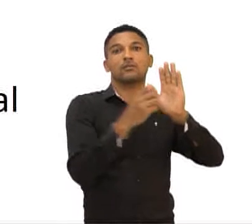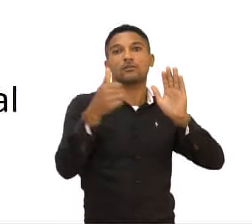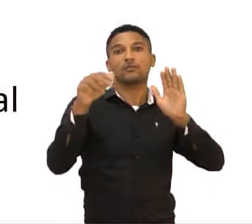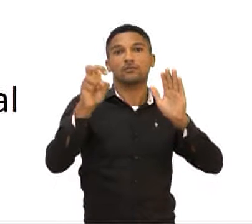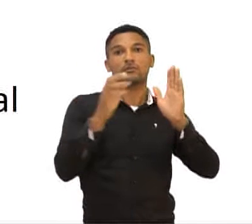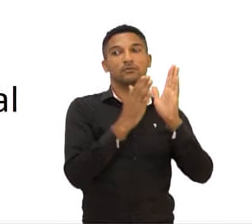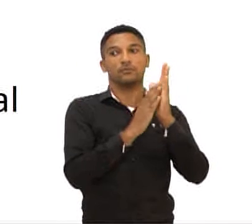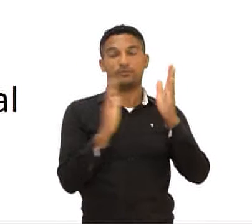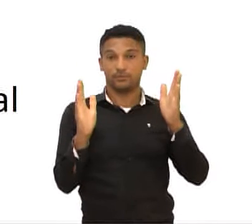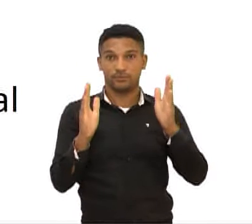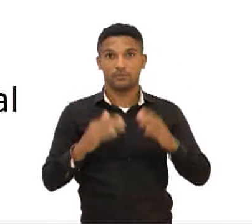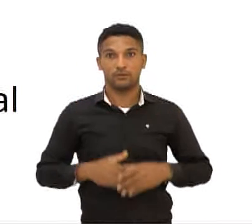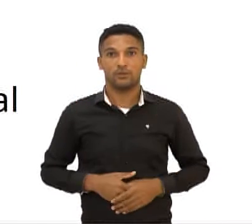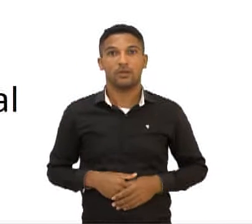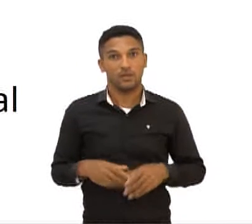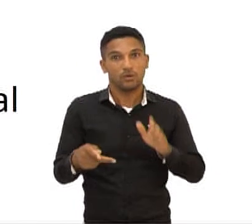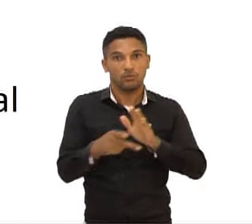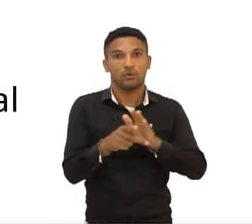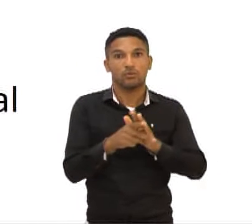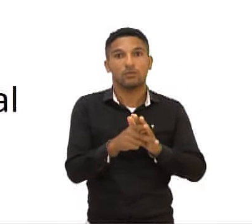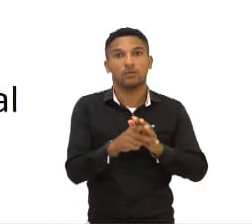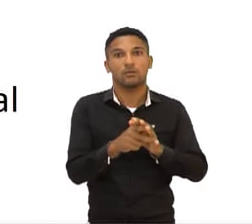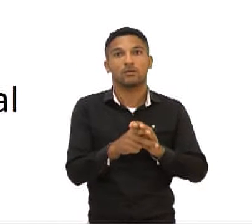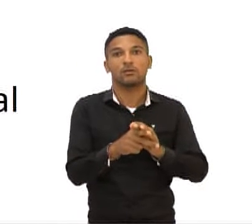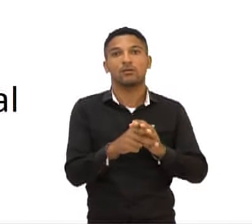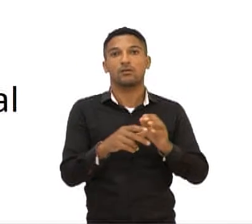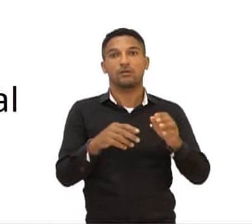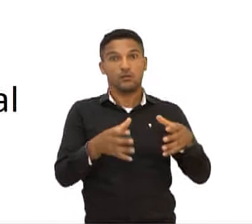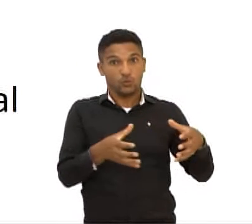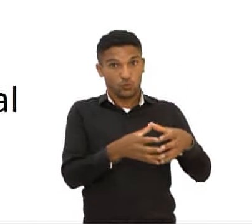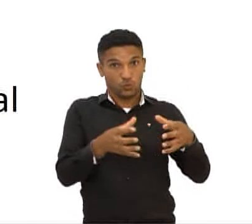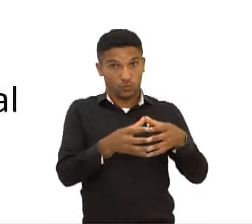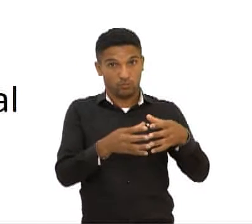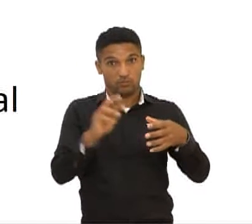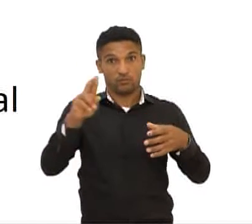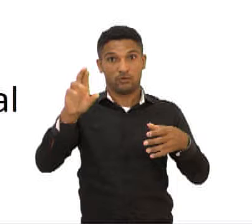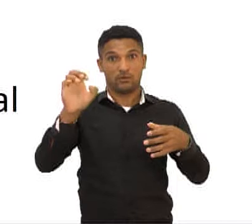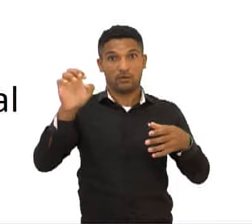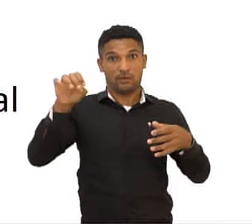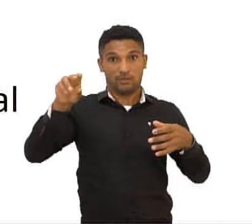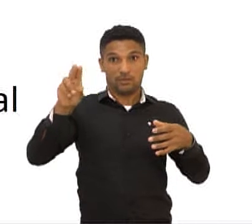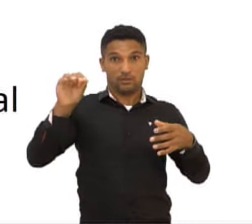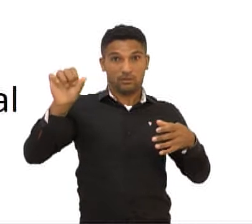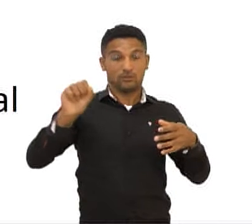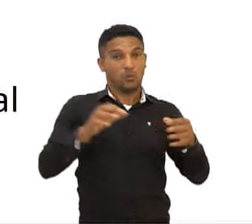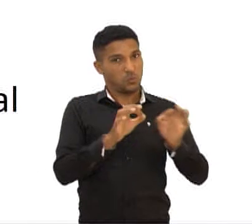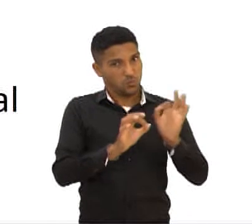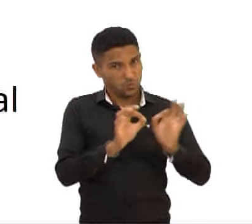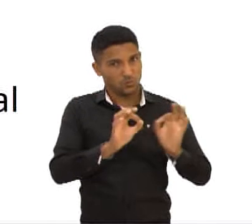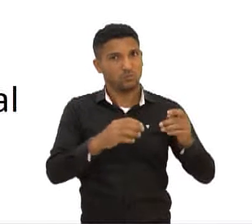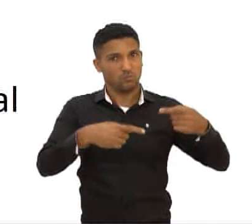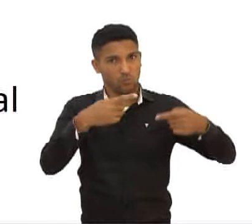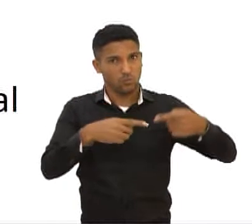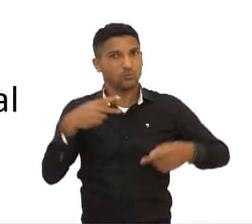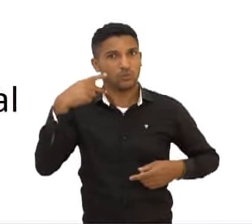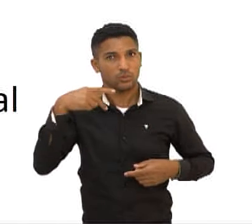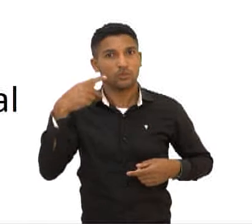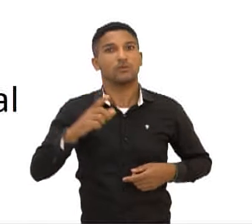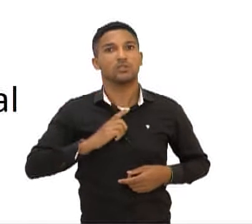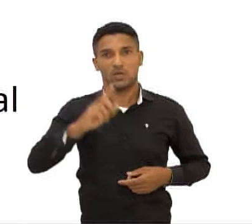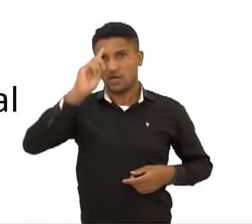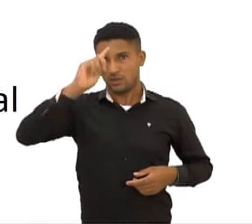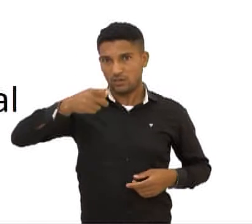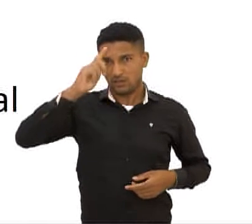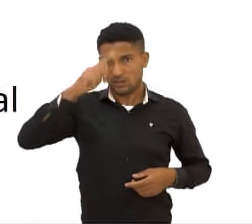tanto por aldeias como por reinos muito bem organizados, né, onde a grande liderança desses